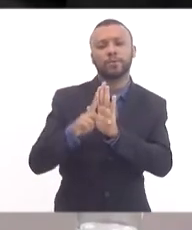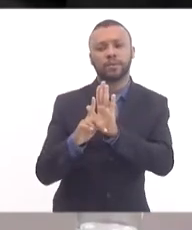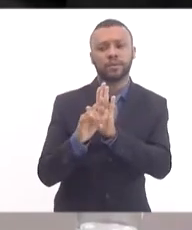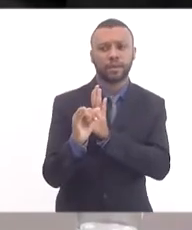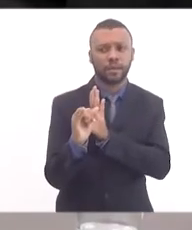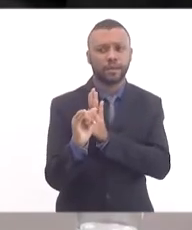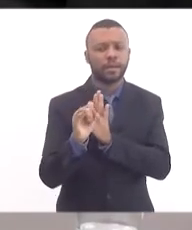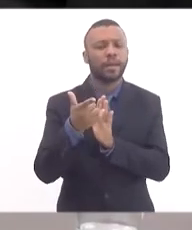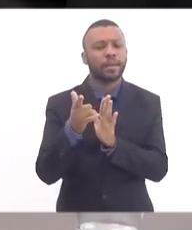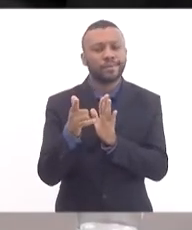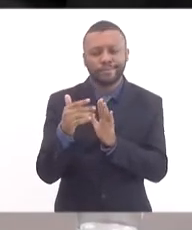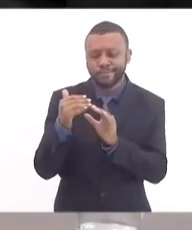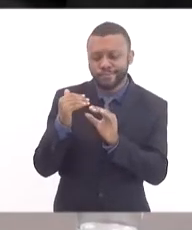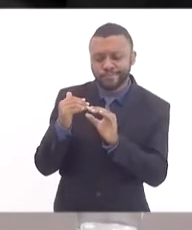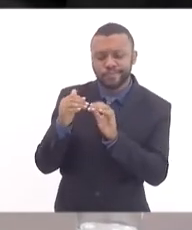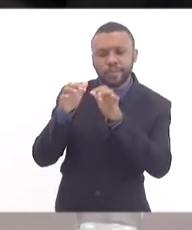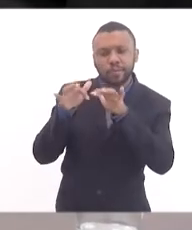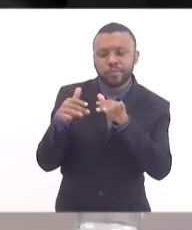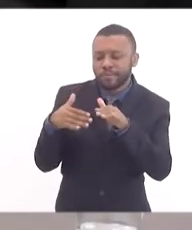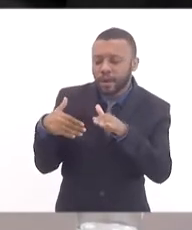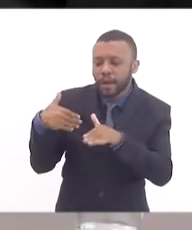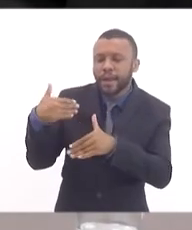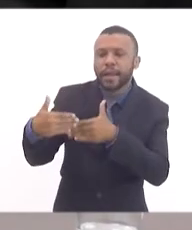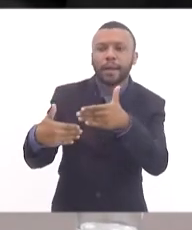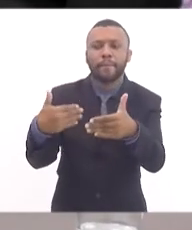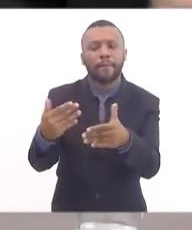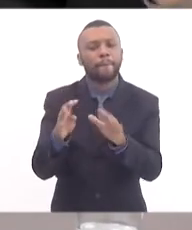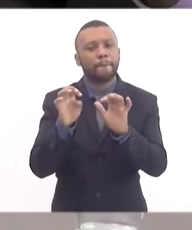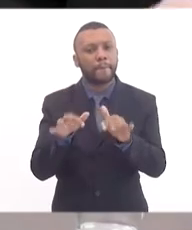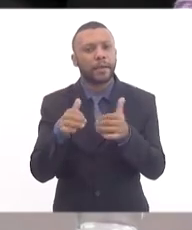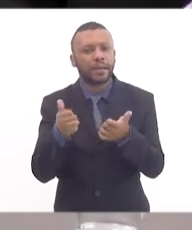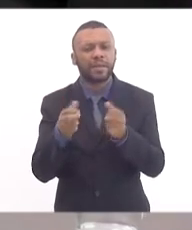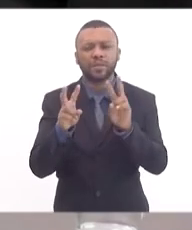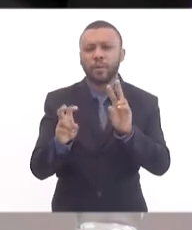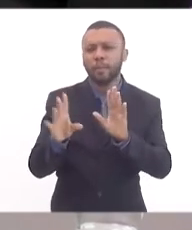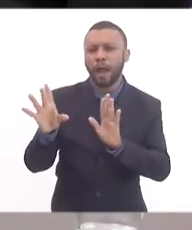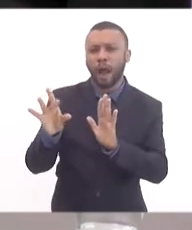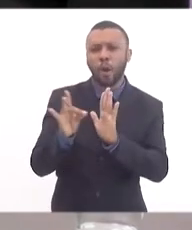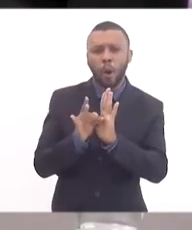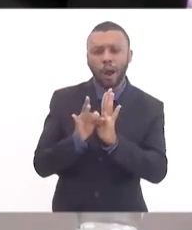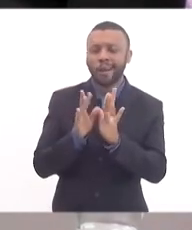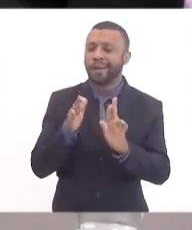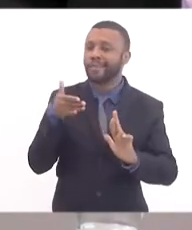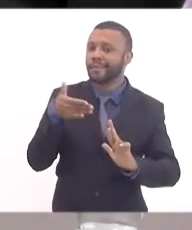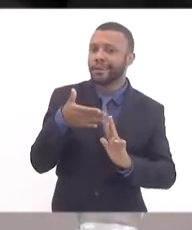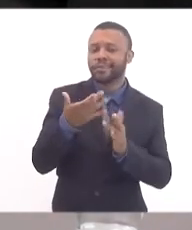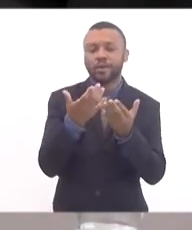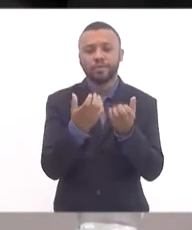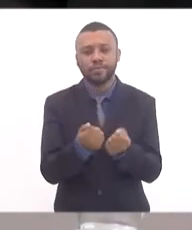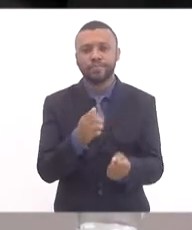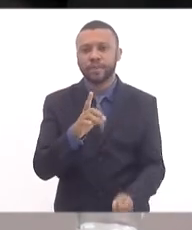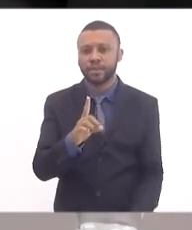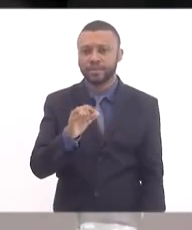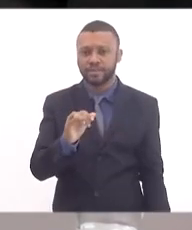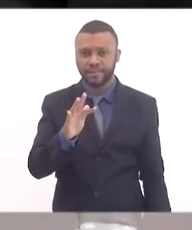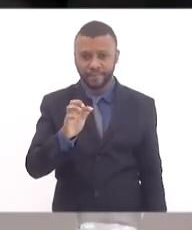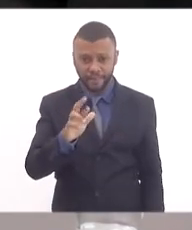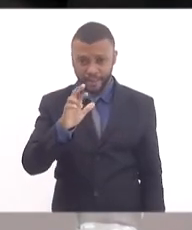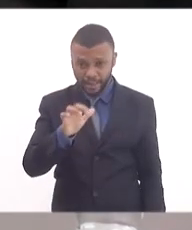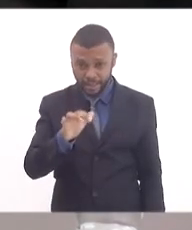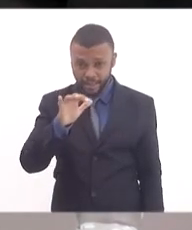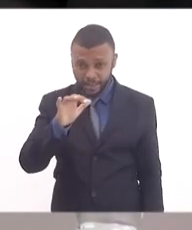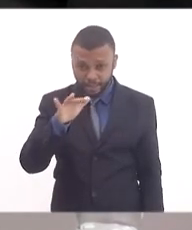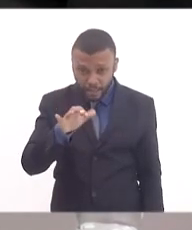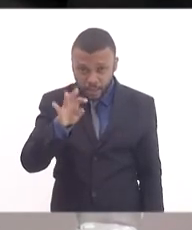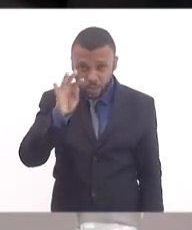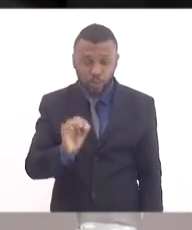ele encaminham bem em relação a cola atinente ao deferimento e portanto mereceria assim